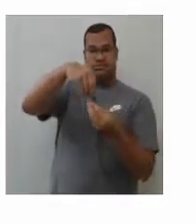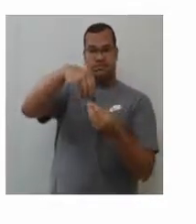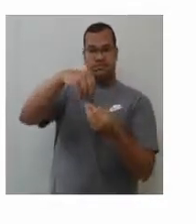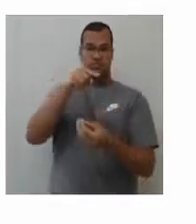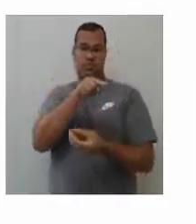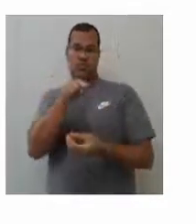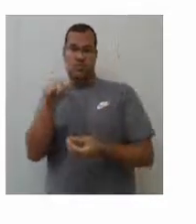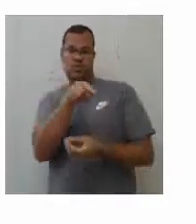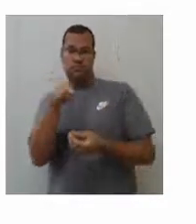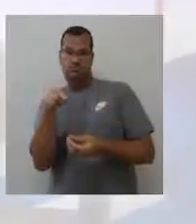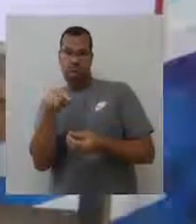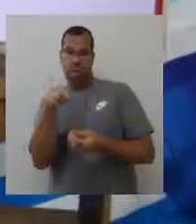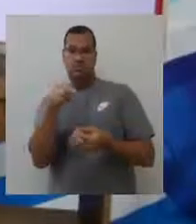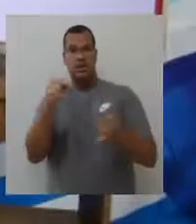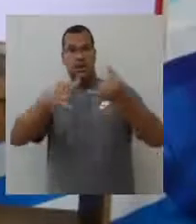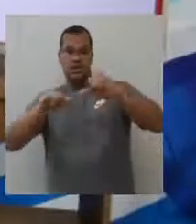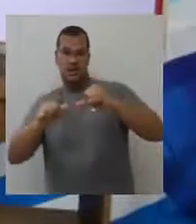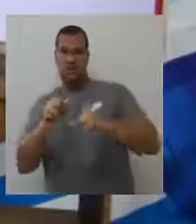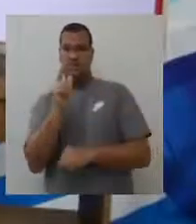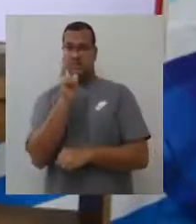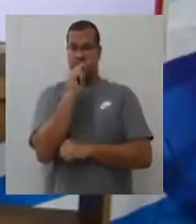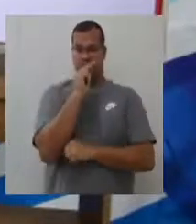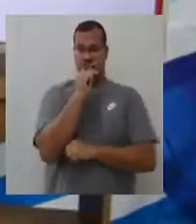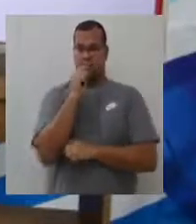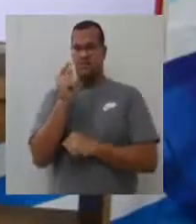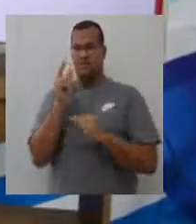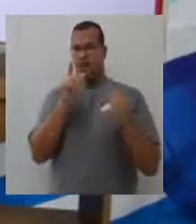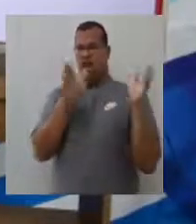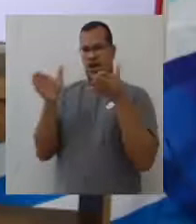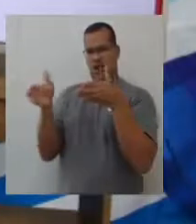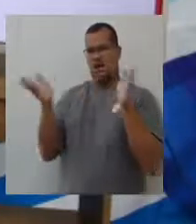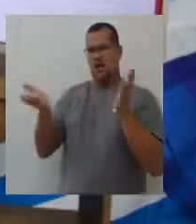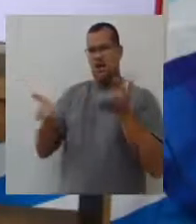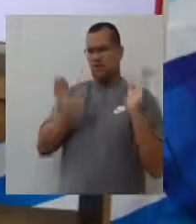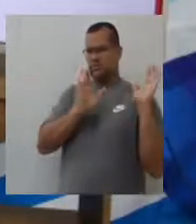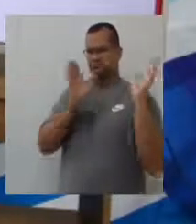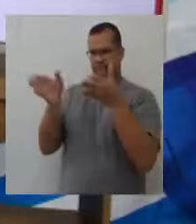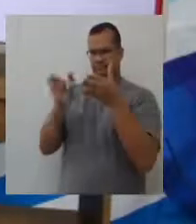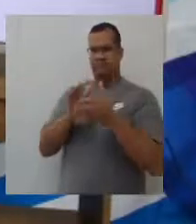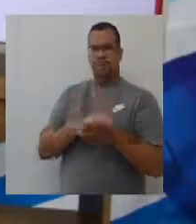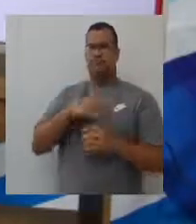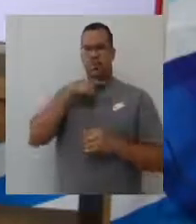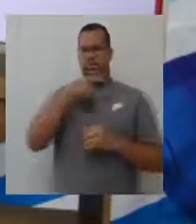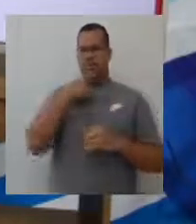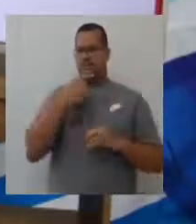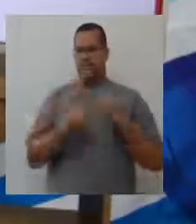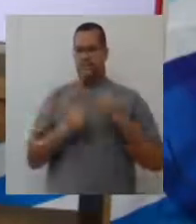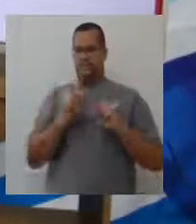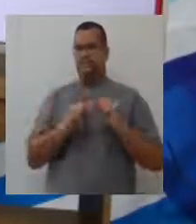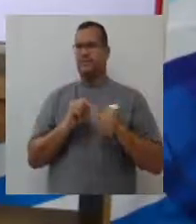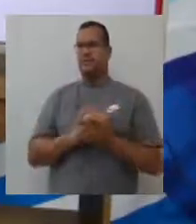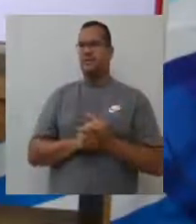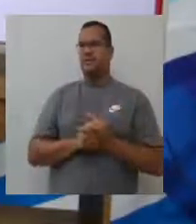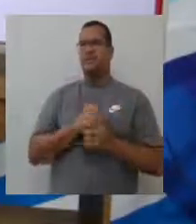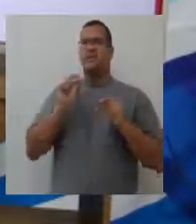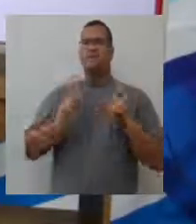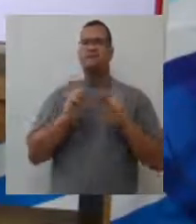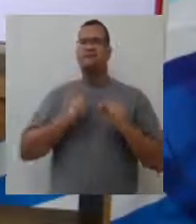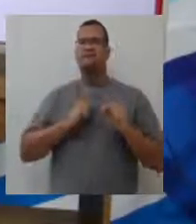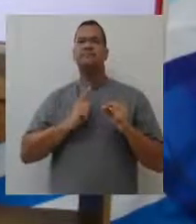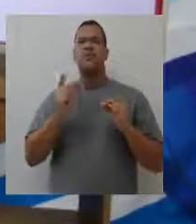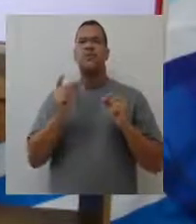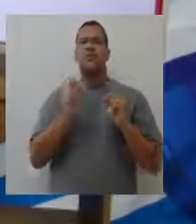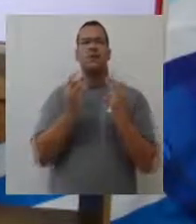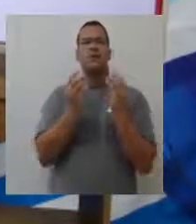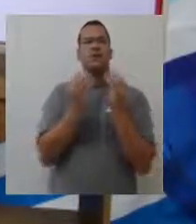químicas diferentes. Então a água. Tá, volta a câmera para mim, Eu não consigo ver isso. Ó, aqui, ó, nós temos a molécula da